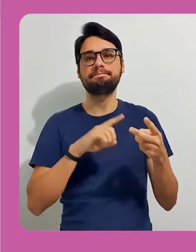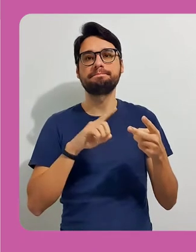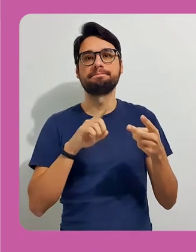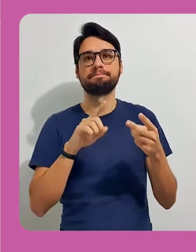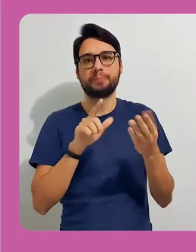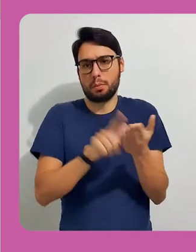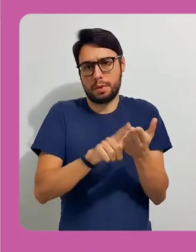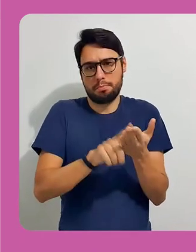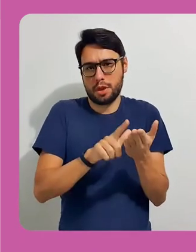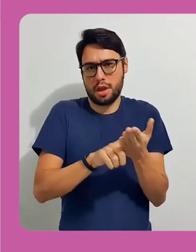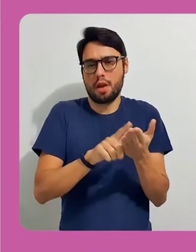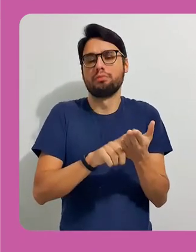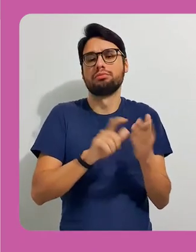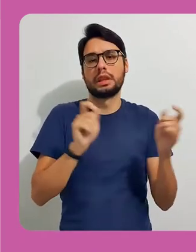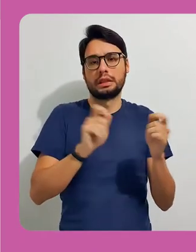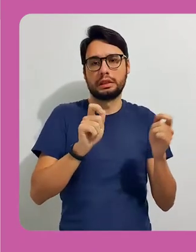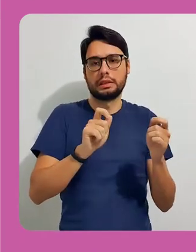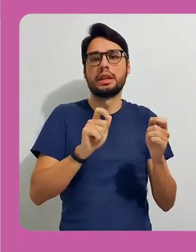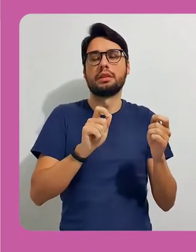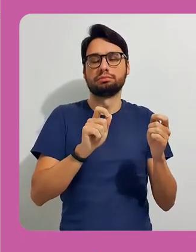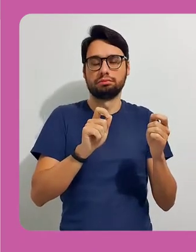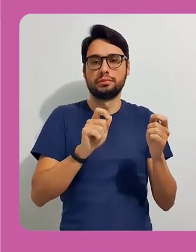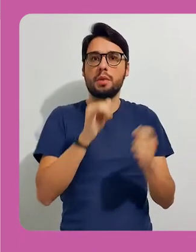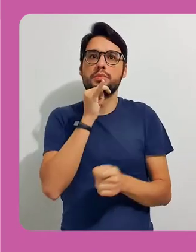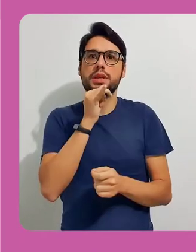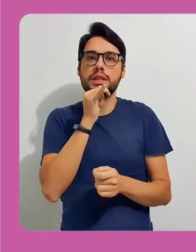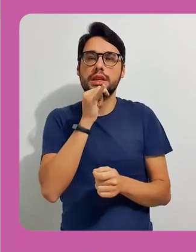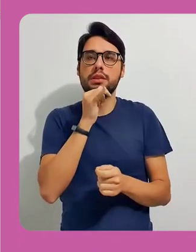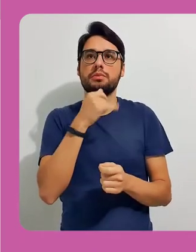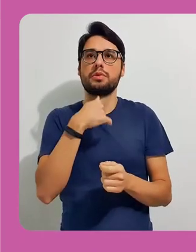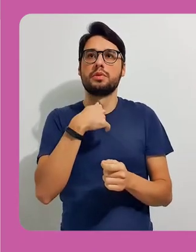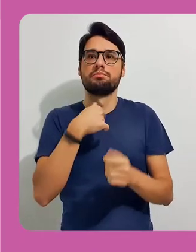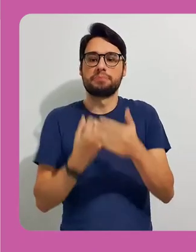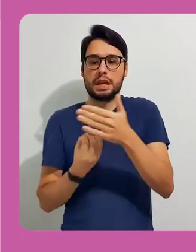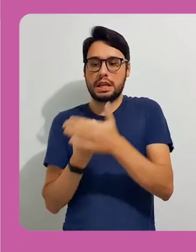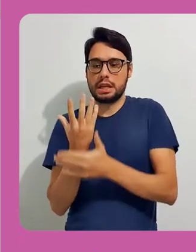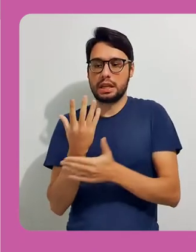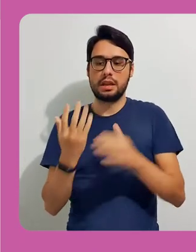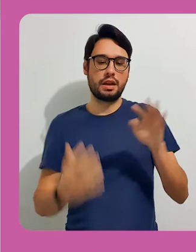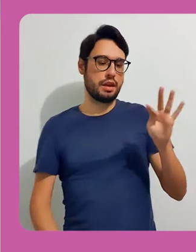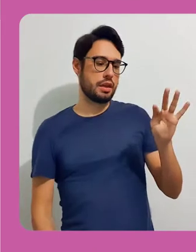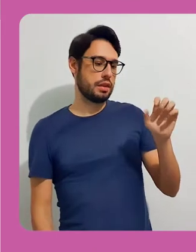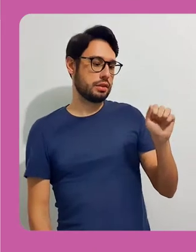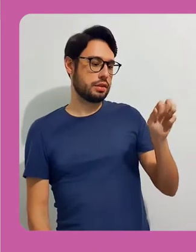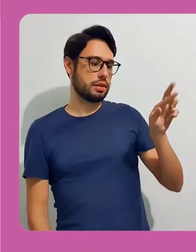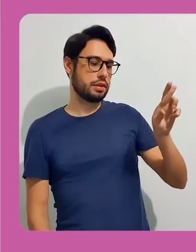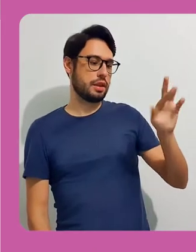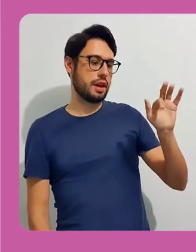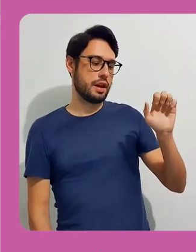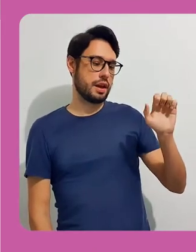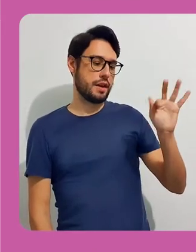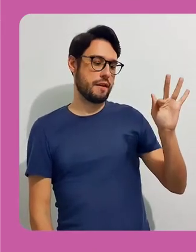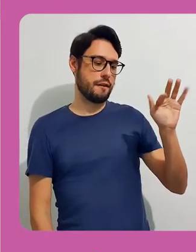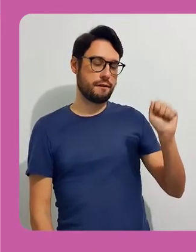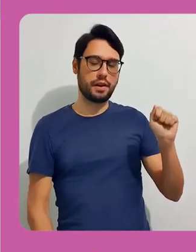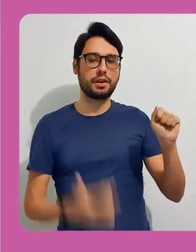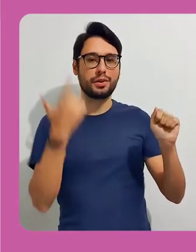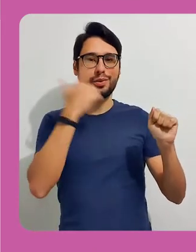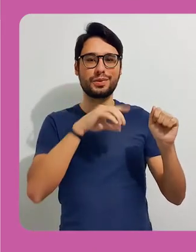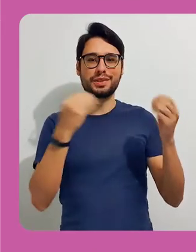papel né se vai ali simplesmente cria uma tarefa para lançar o a nota dessa prova